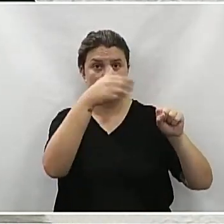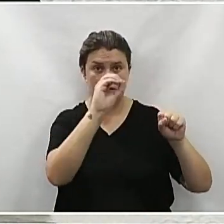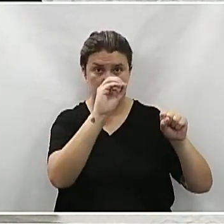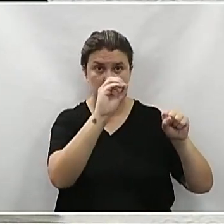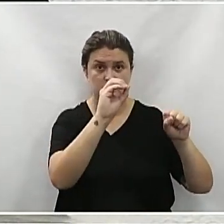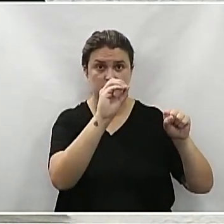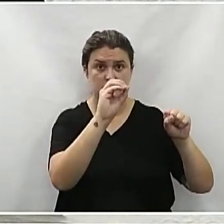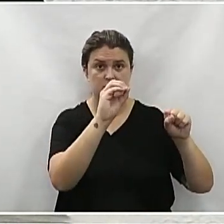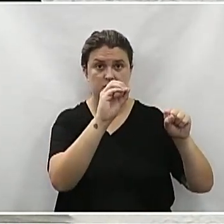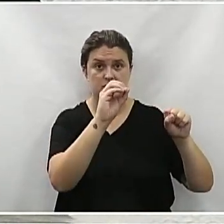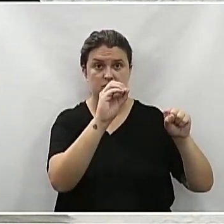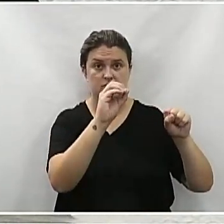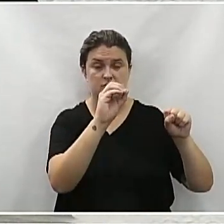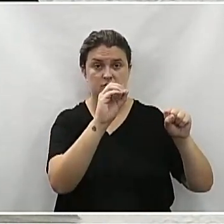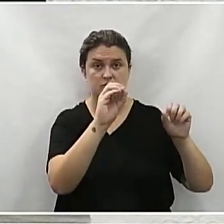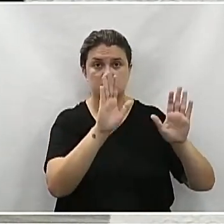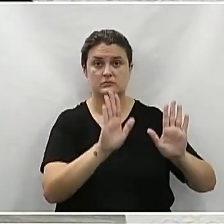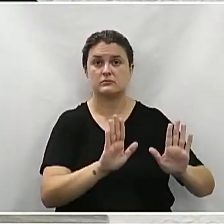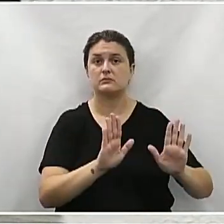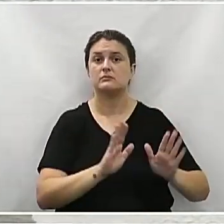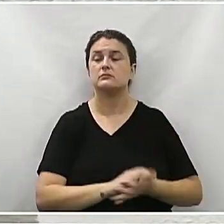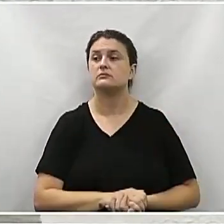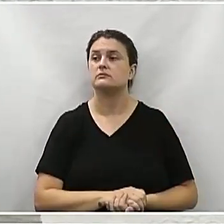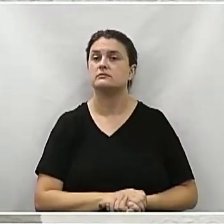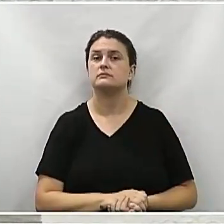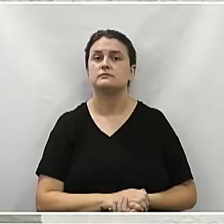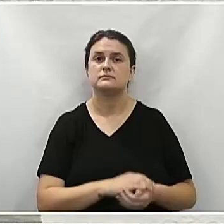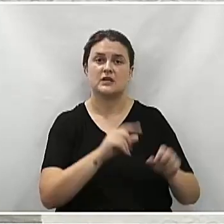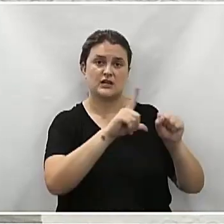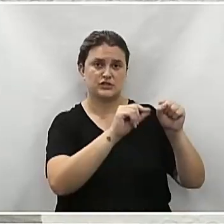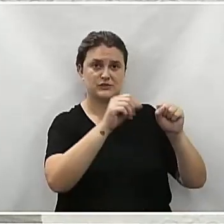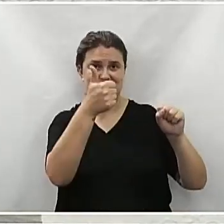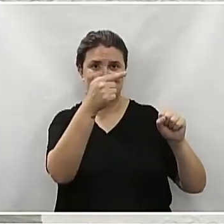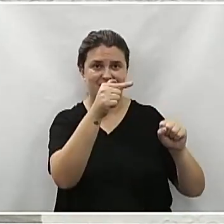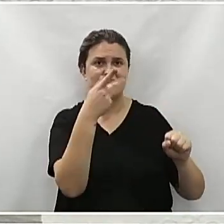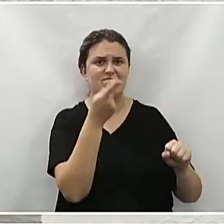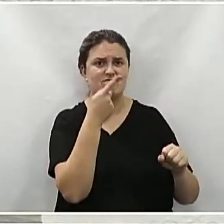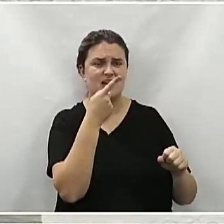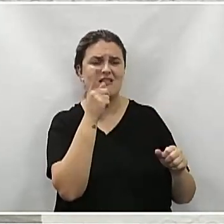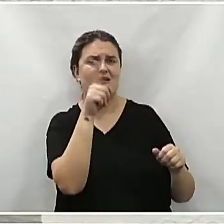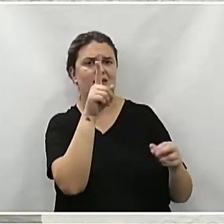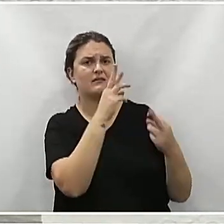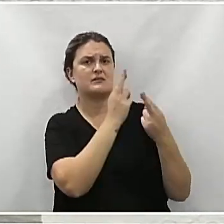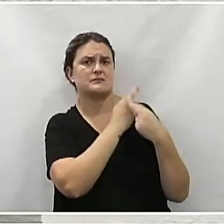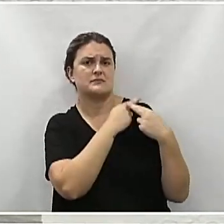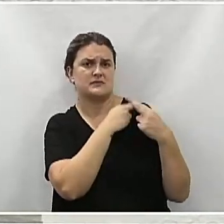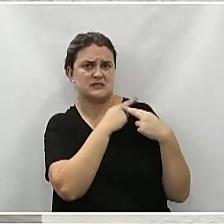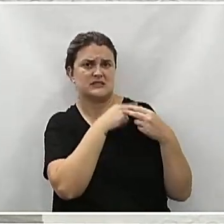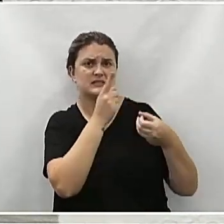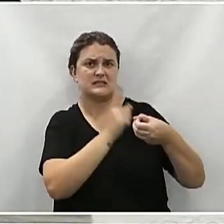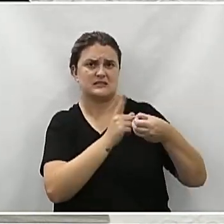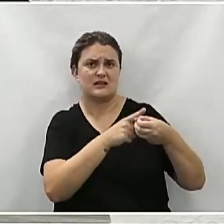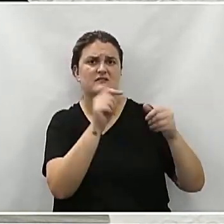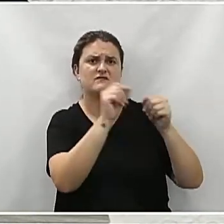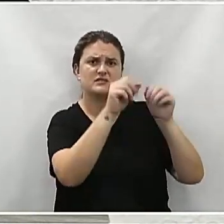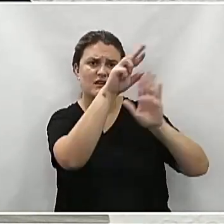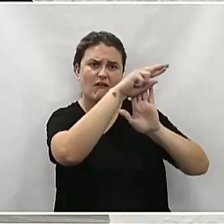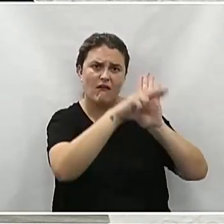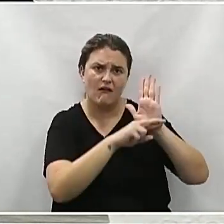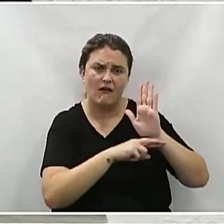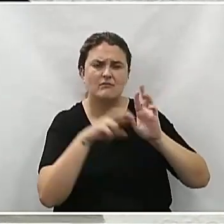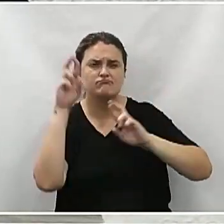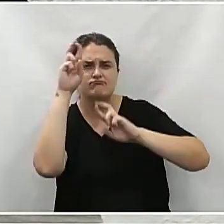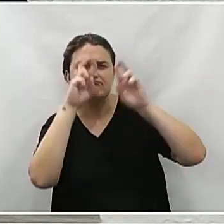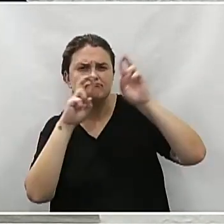17, dispõe que a competência do município regulamentar, autorizar e